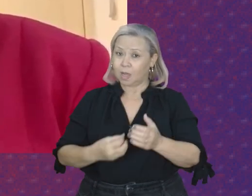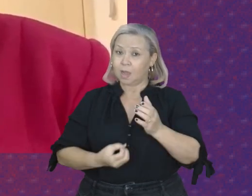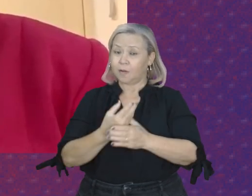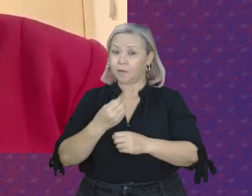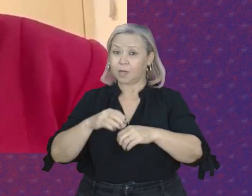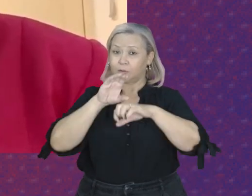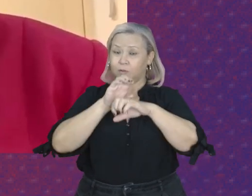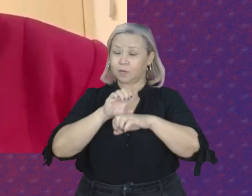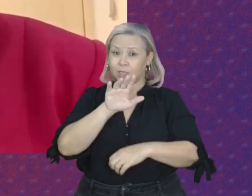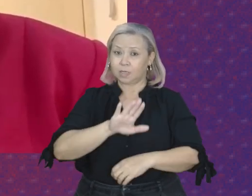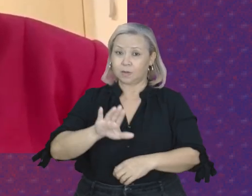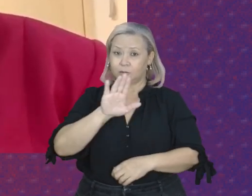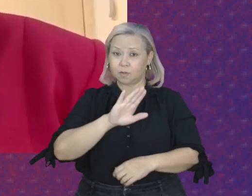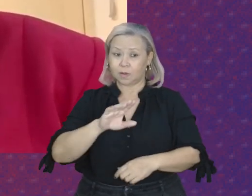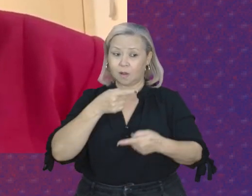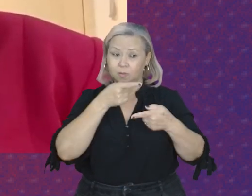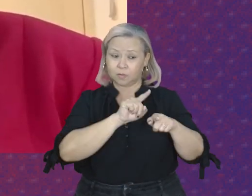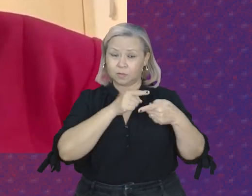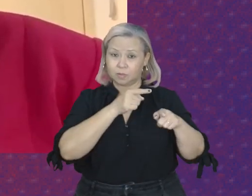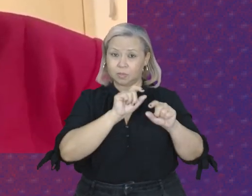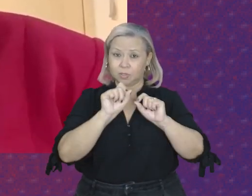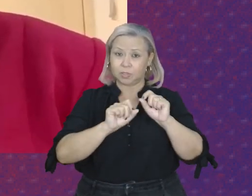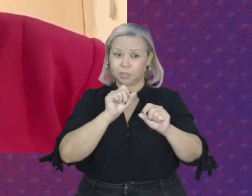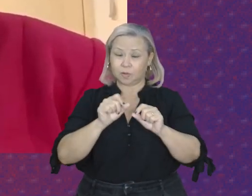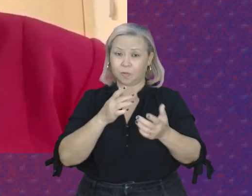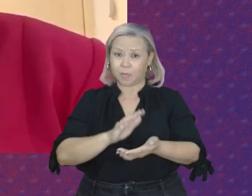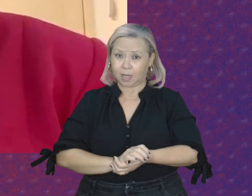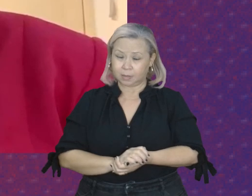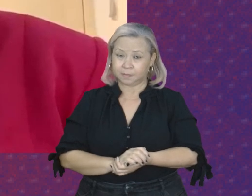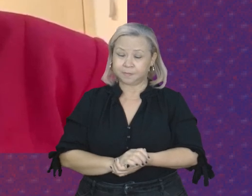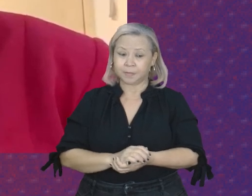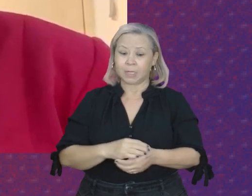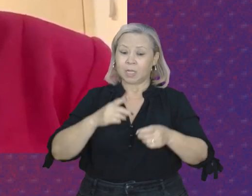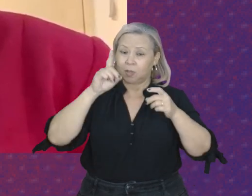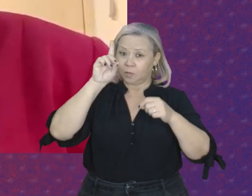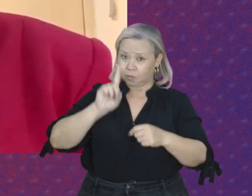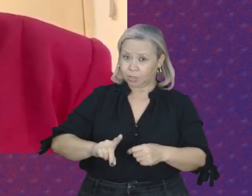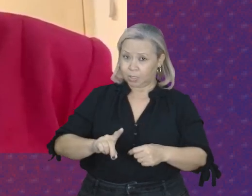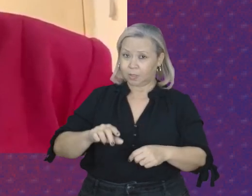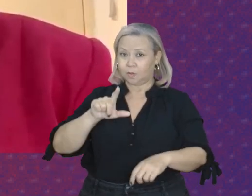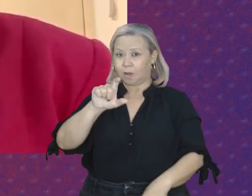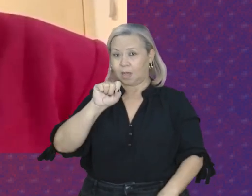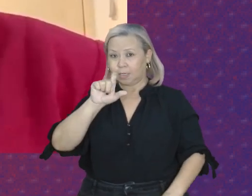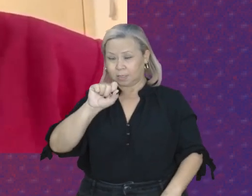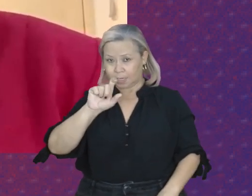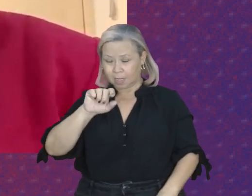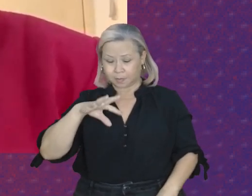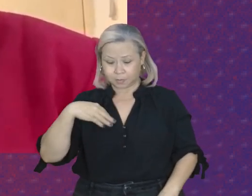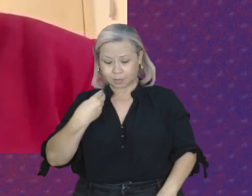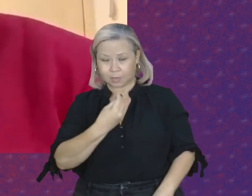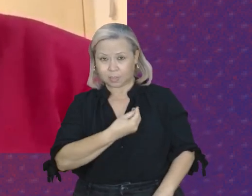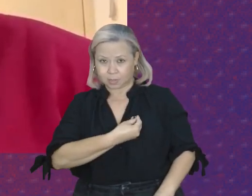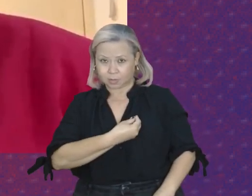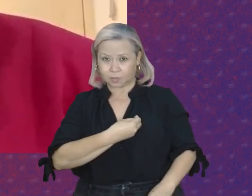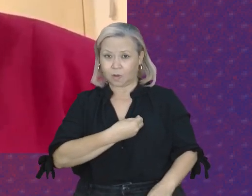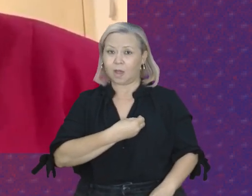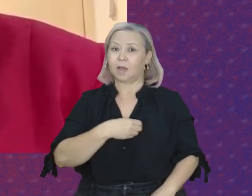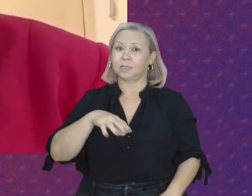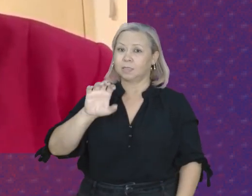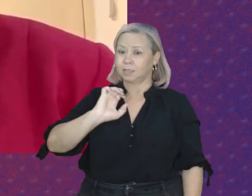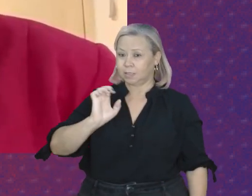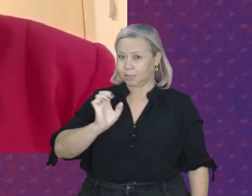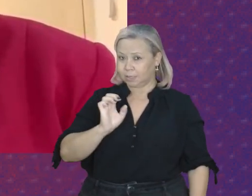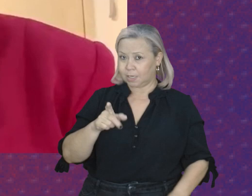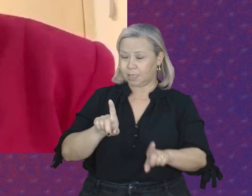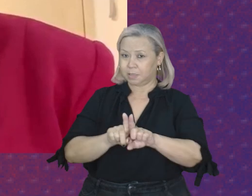Combate à Discriminação e Promoção dos Direitos de Lésbicas, Gays, Bissexuais, Travestis e Transsexuais, né? Antes não tinha